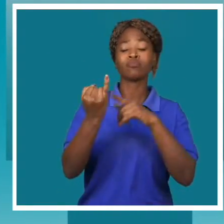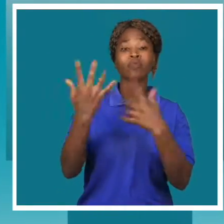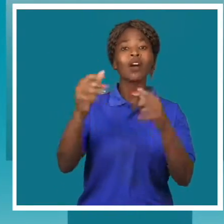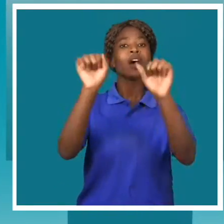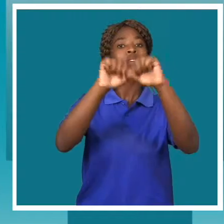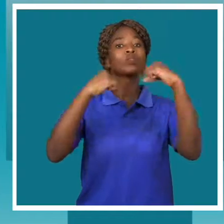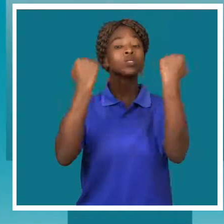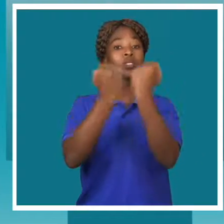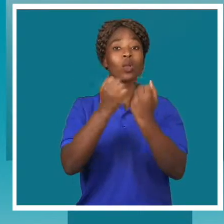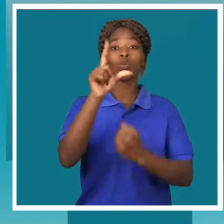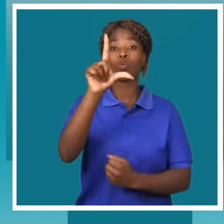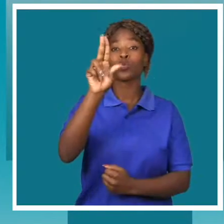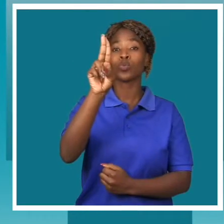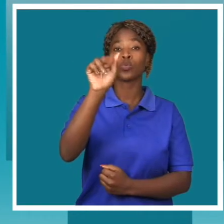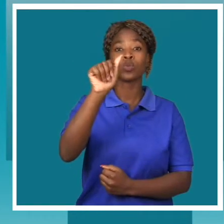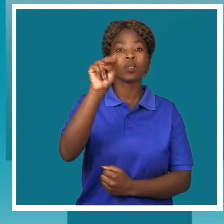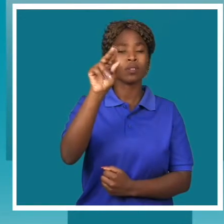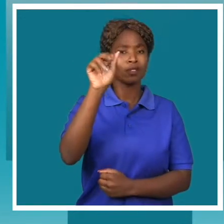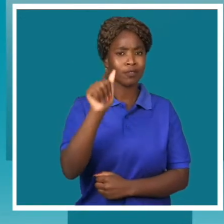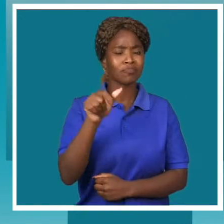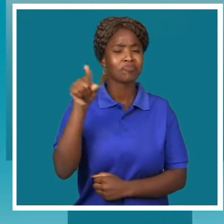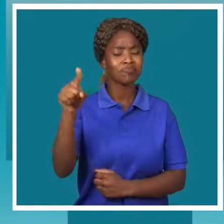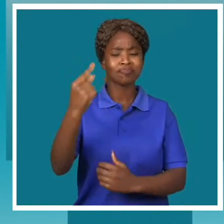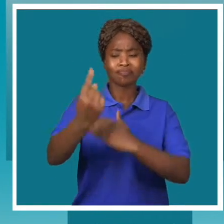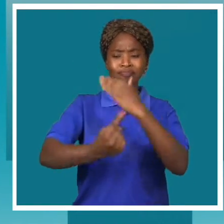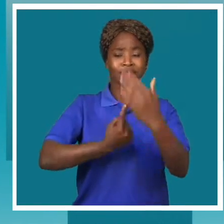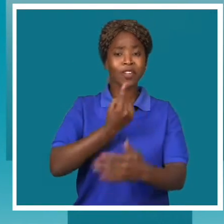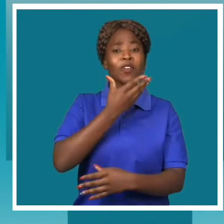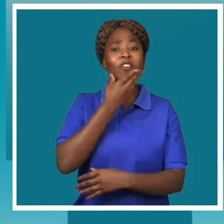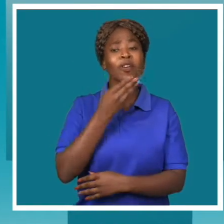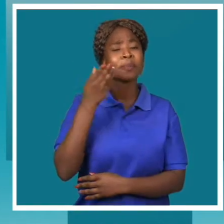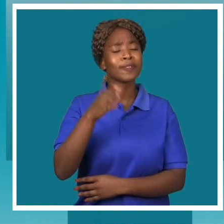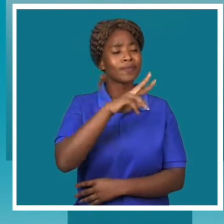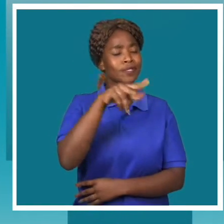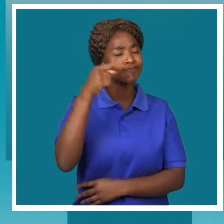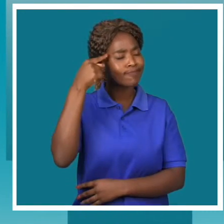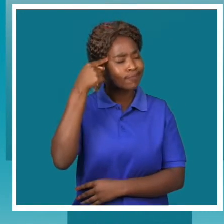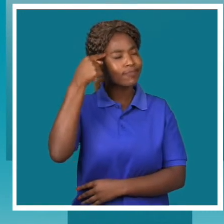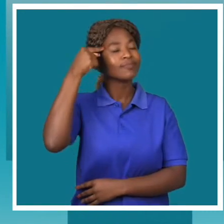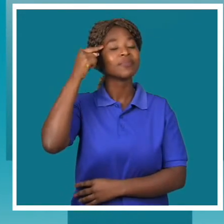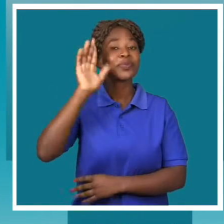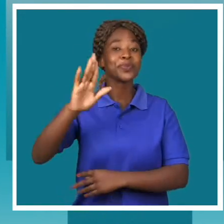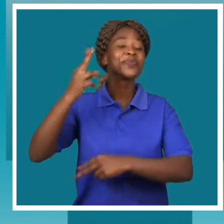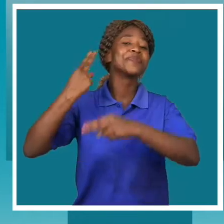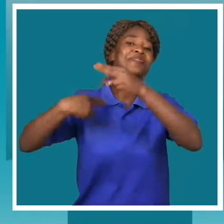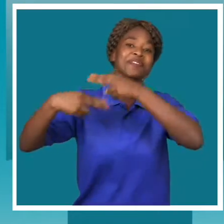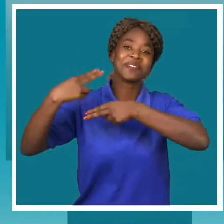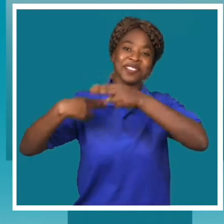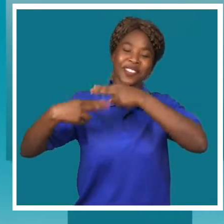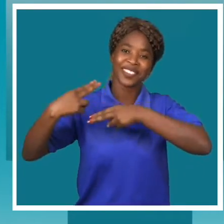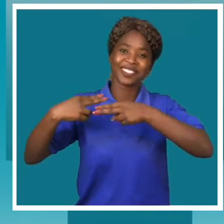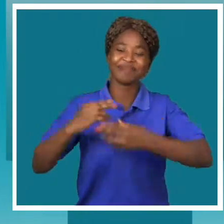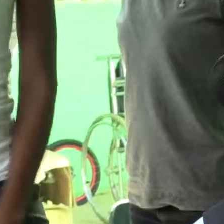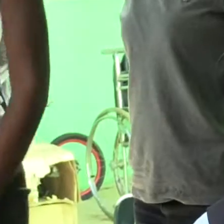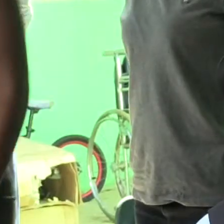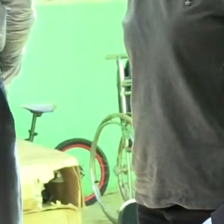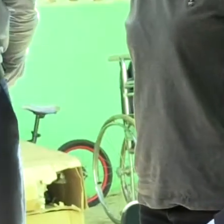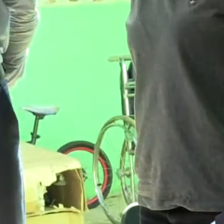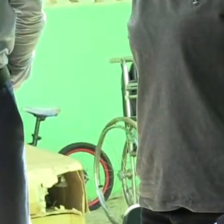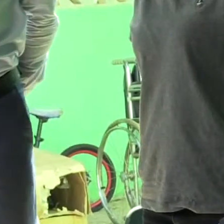foi a cooperativa no ano esse imenso sorriso onde adwords emocionou e lembrou da sua história